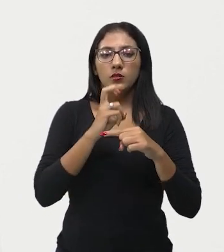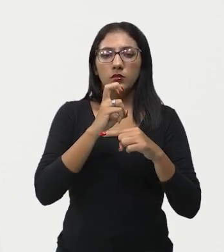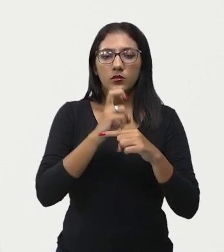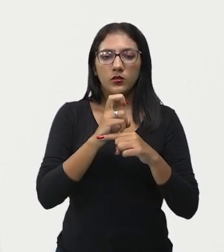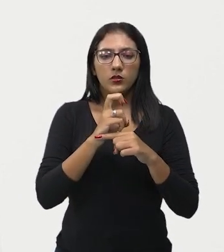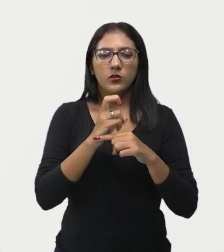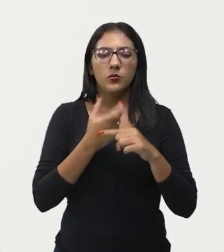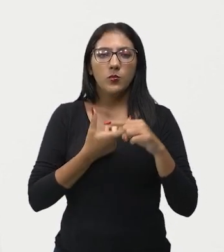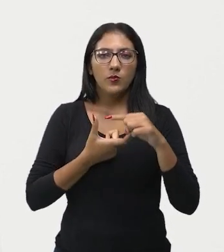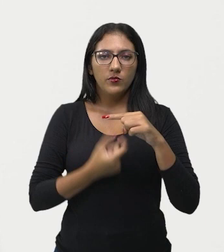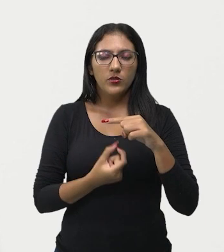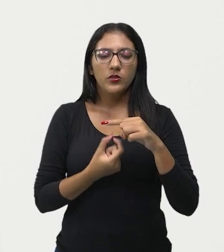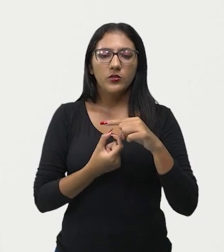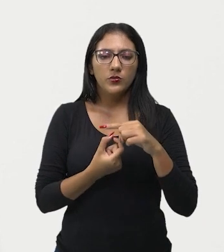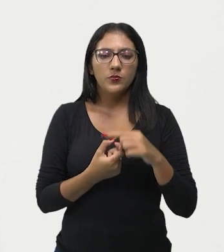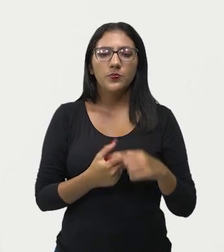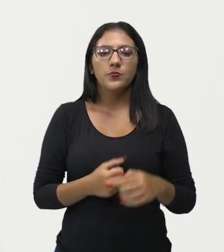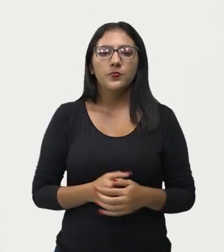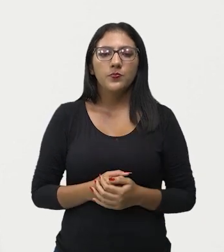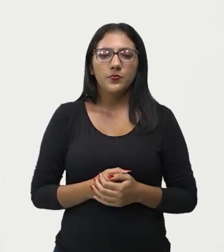dividido por 20,